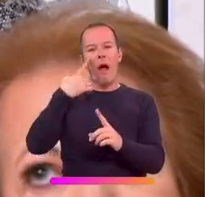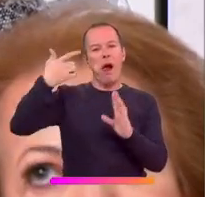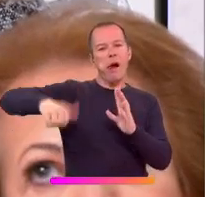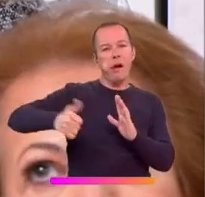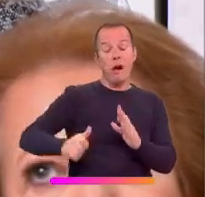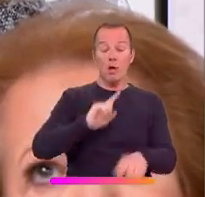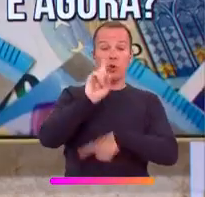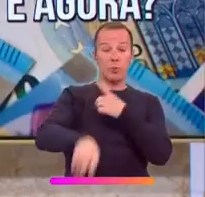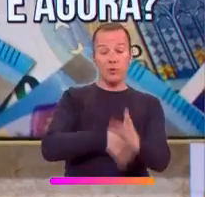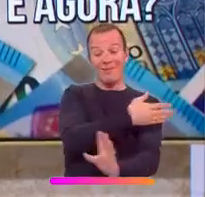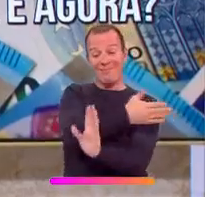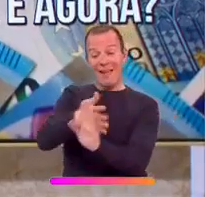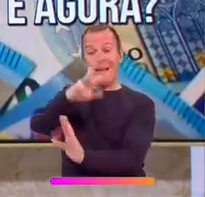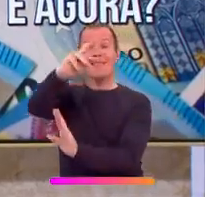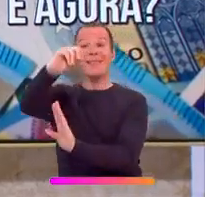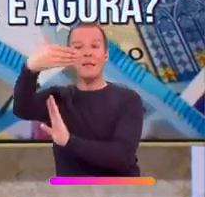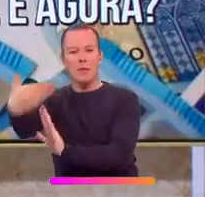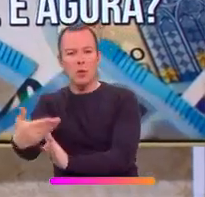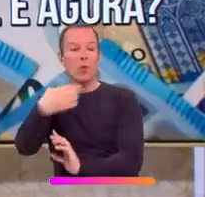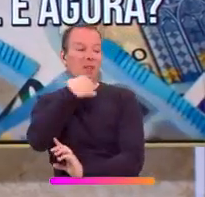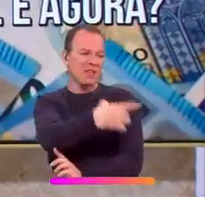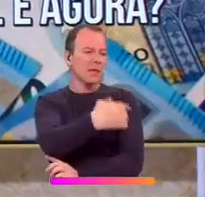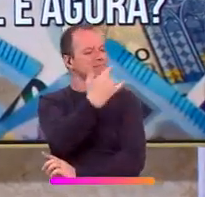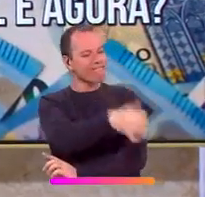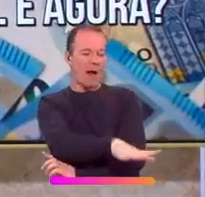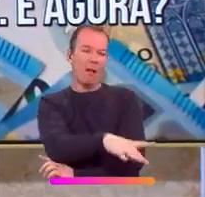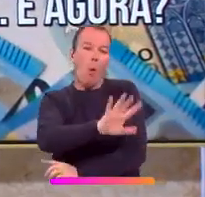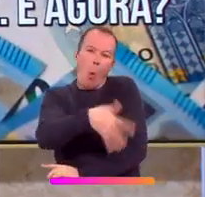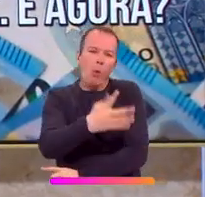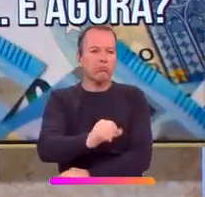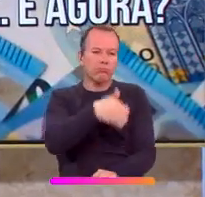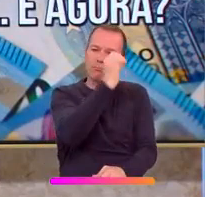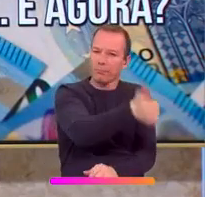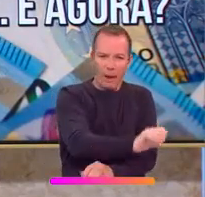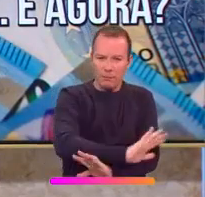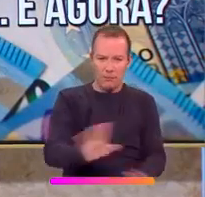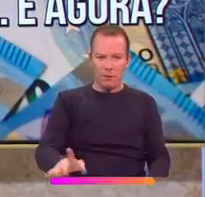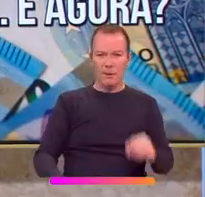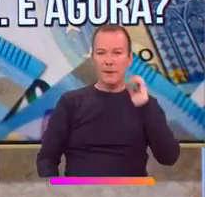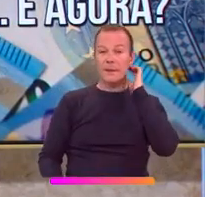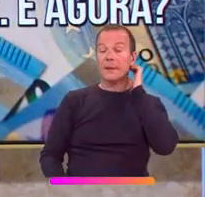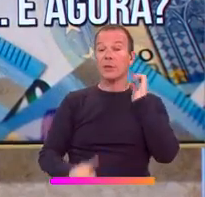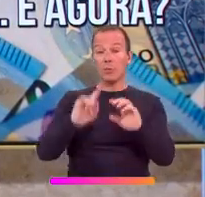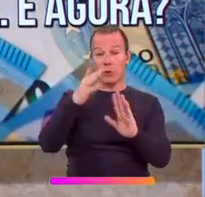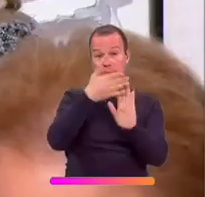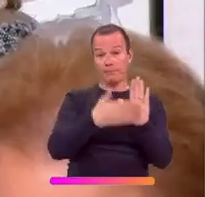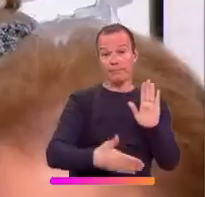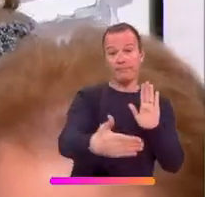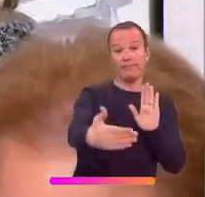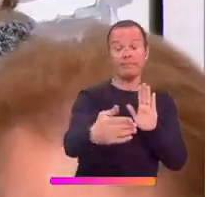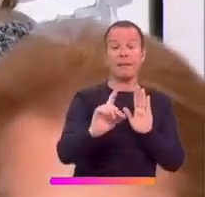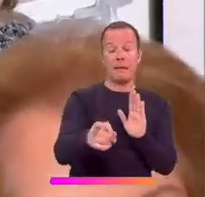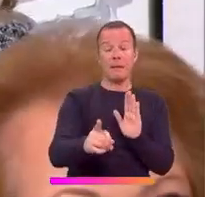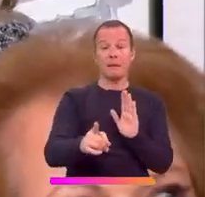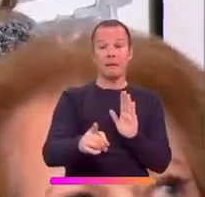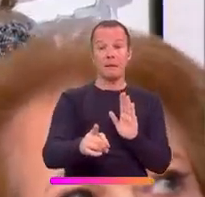até dia 31 para contestar essa validação e dizer que ele não bate certo. Isso é o primeiro passo que podemos fazer, é contestar nesse prazo. A partir daí, a outra hipótese é,